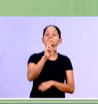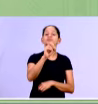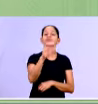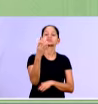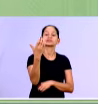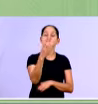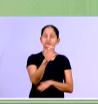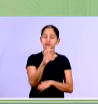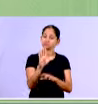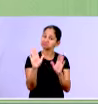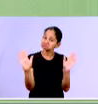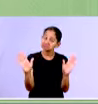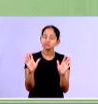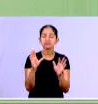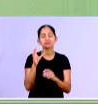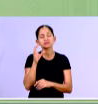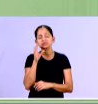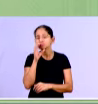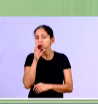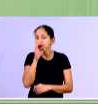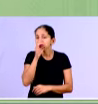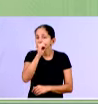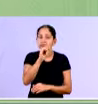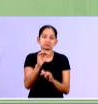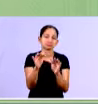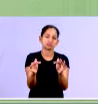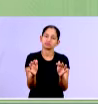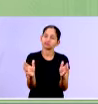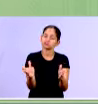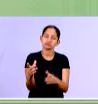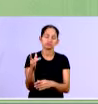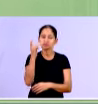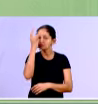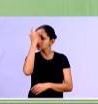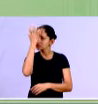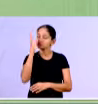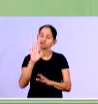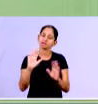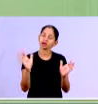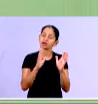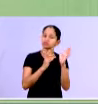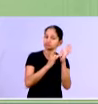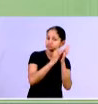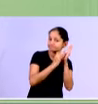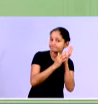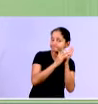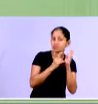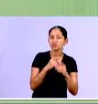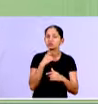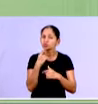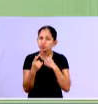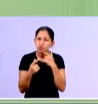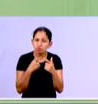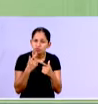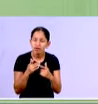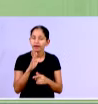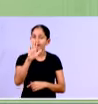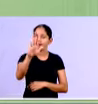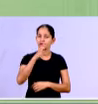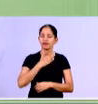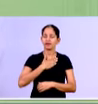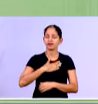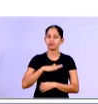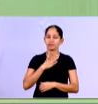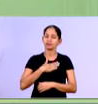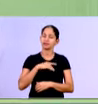2.712,50. É bem simples, muito fácil, ok? Na calculadora. Ficou com dúvida? Tem mais, olha